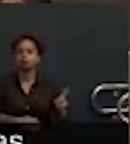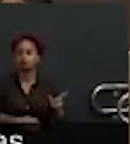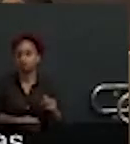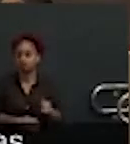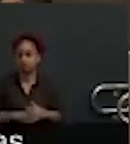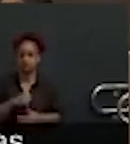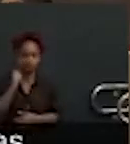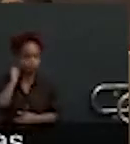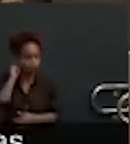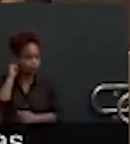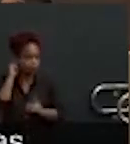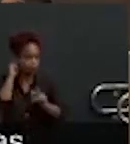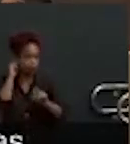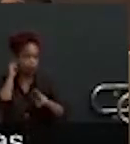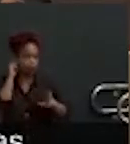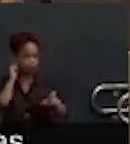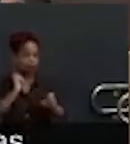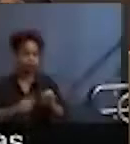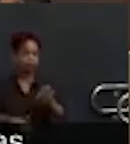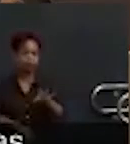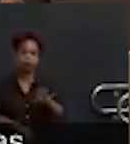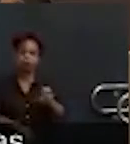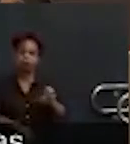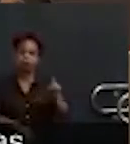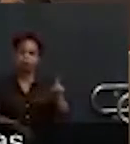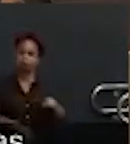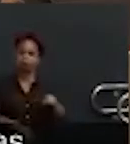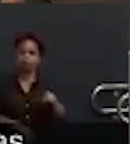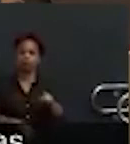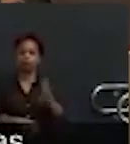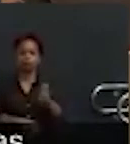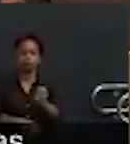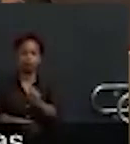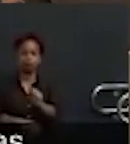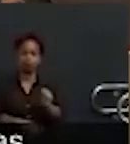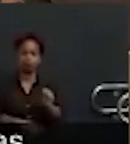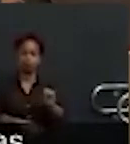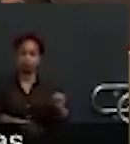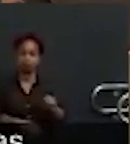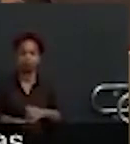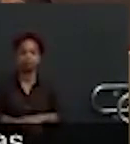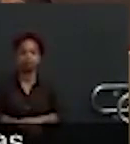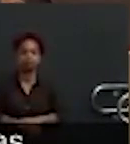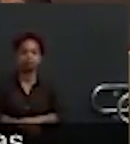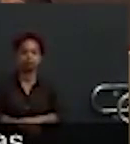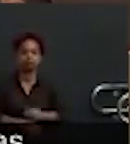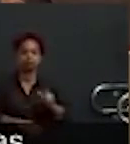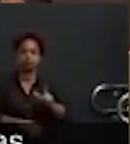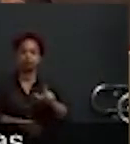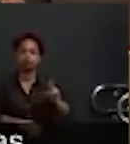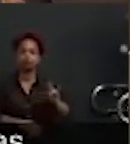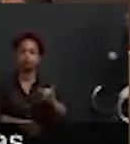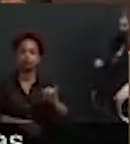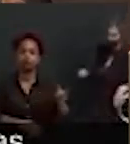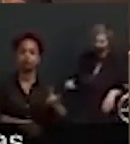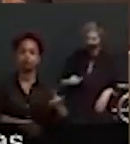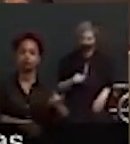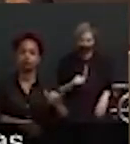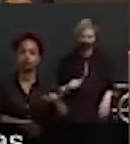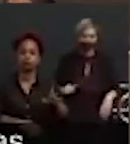Viana, Patrícia Moté Lioche Beze, Luiz Fabião Guasque.